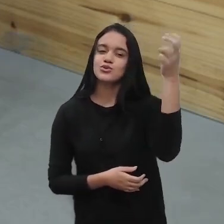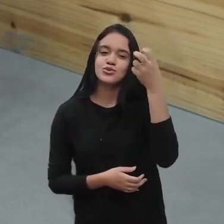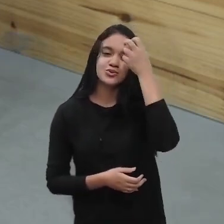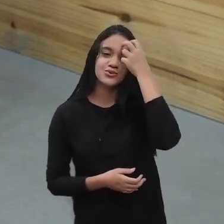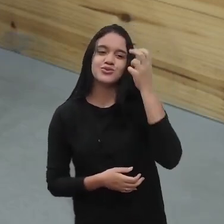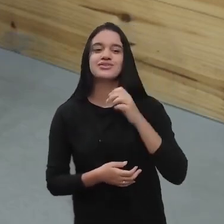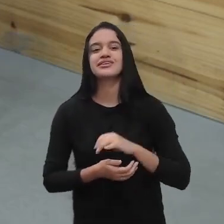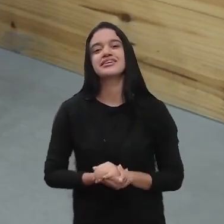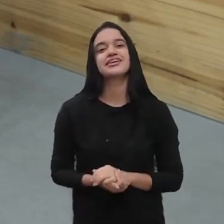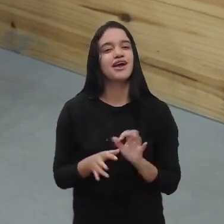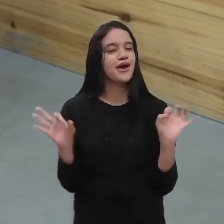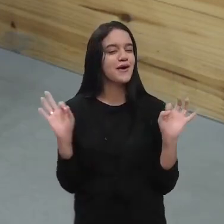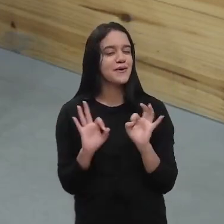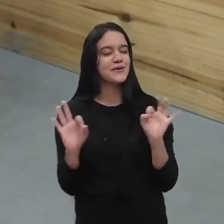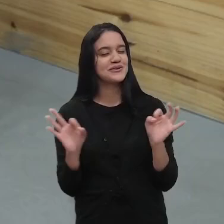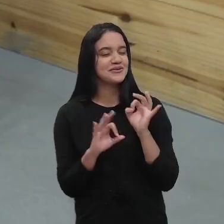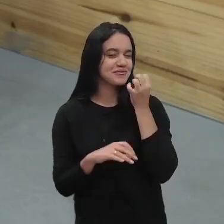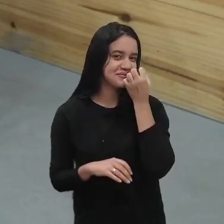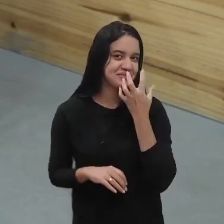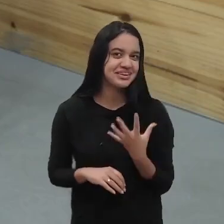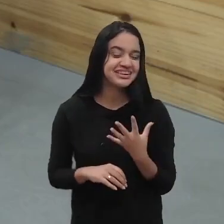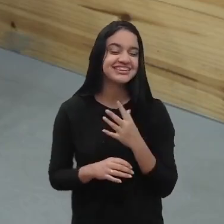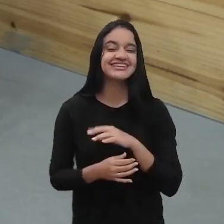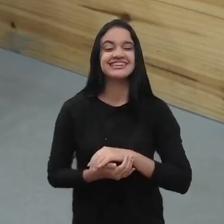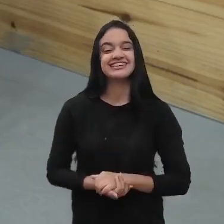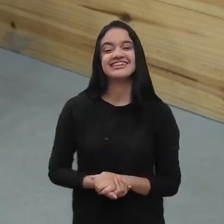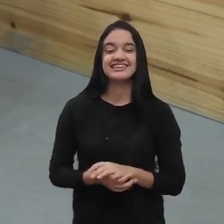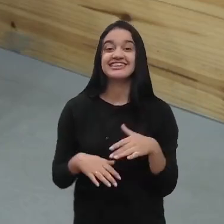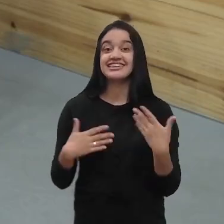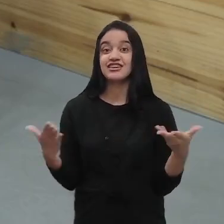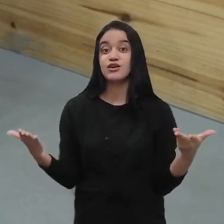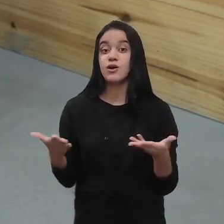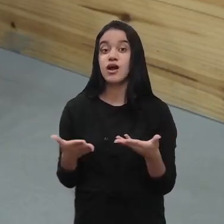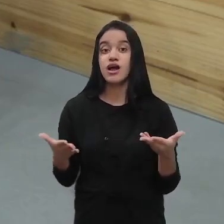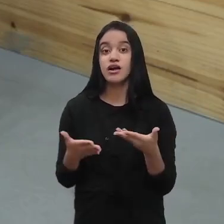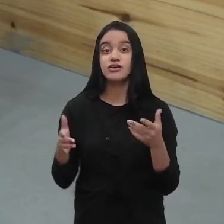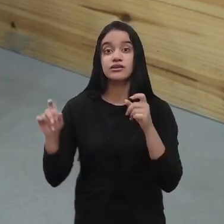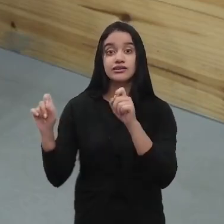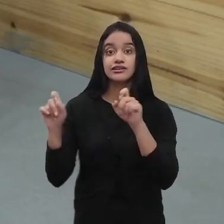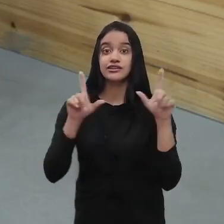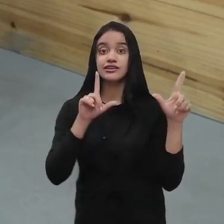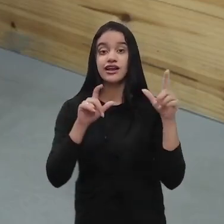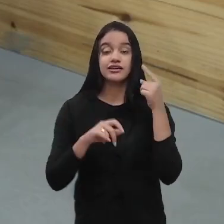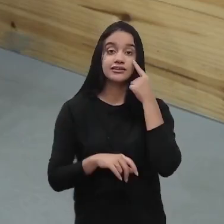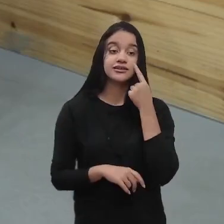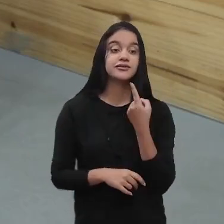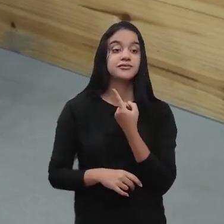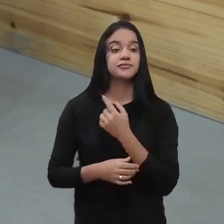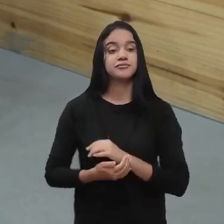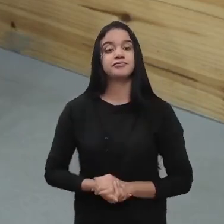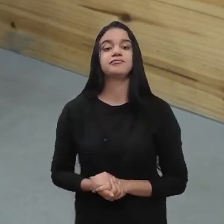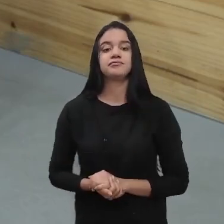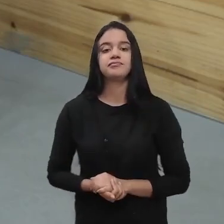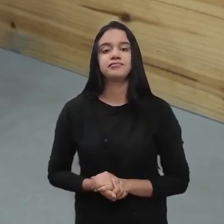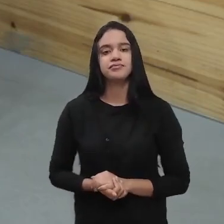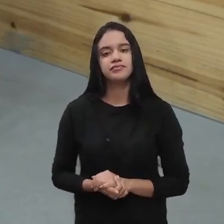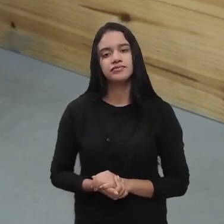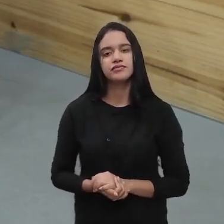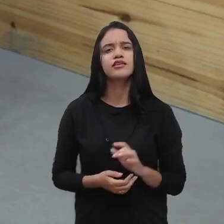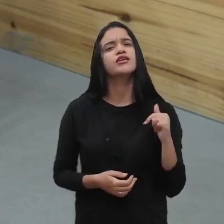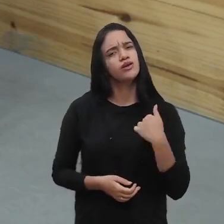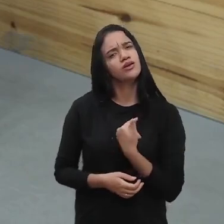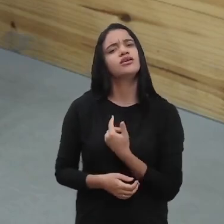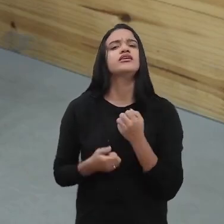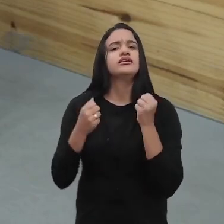Achei ótimo. Pois muito bem. Então, a gente traz agora nesse slide aqui para vocês o seguinte. A gente já está falando